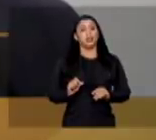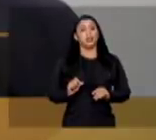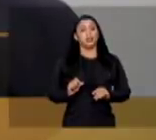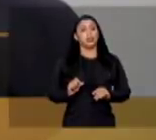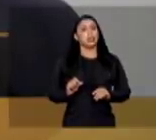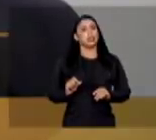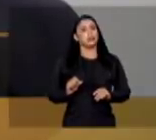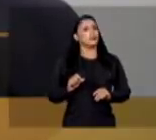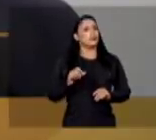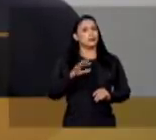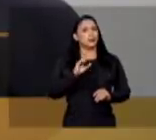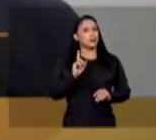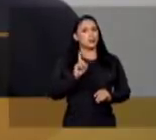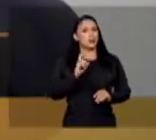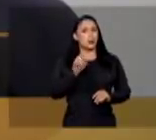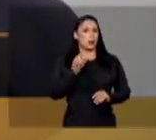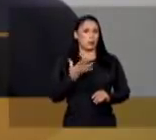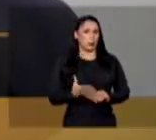não são bons.